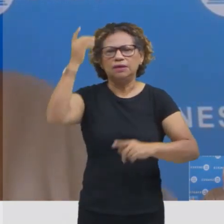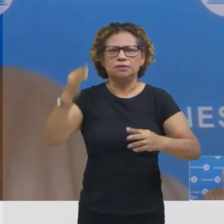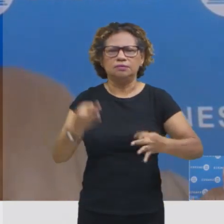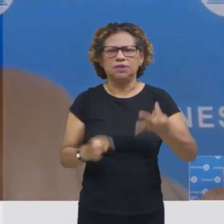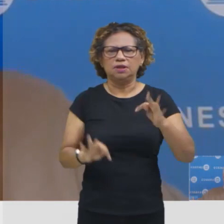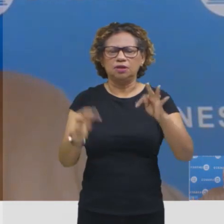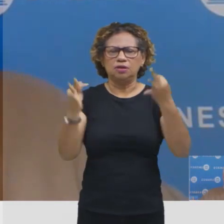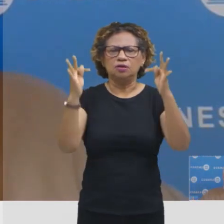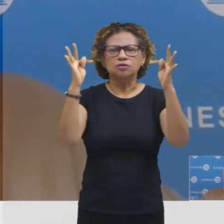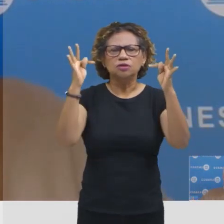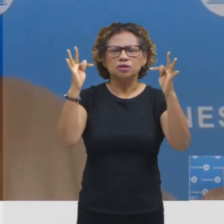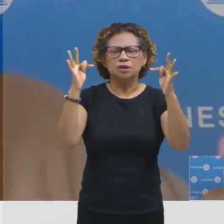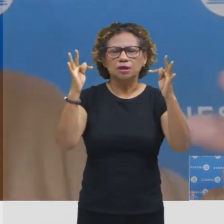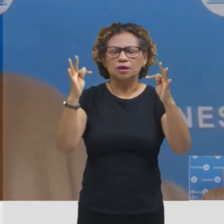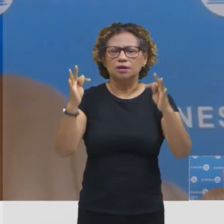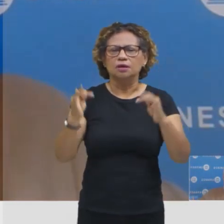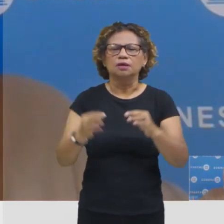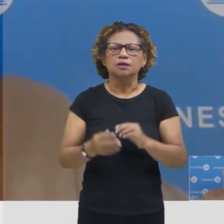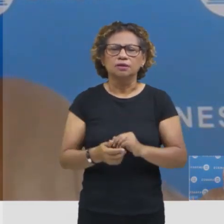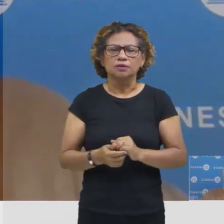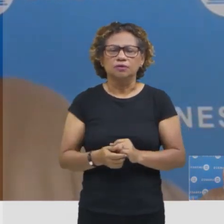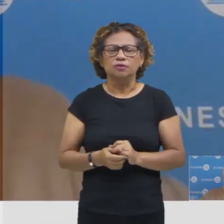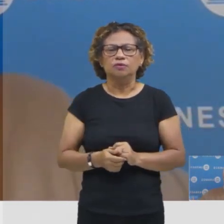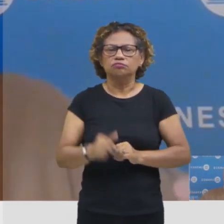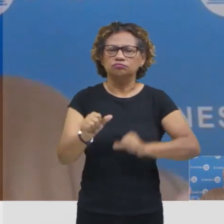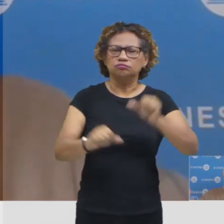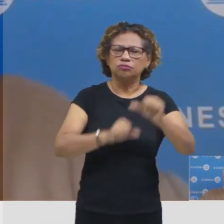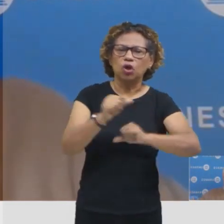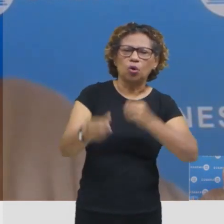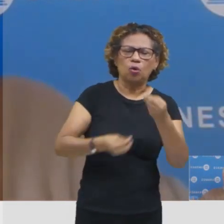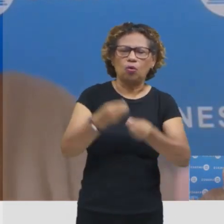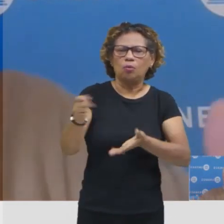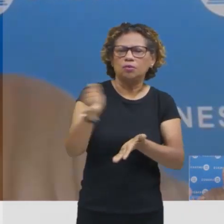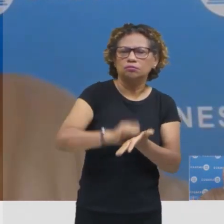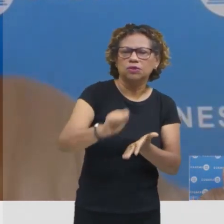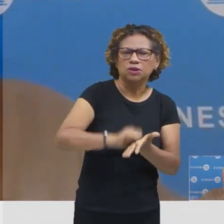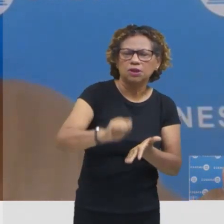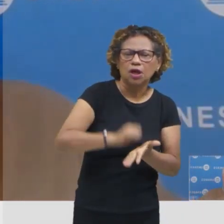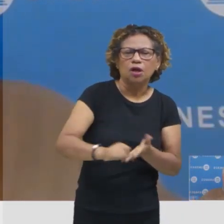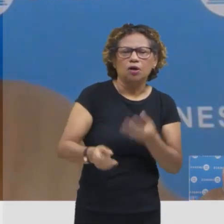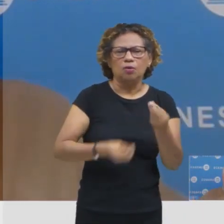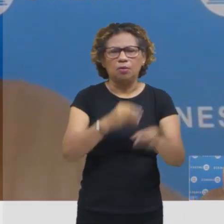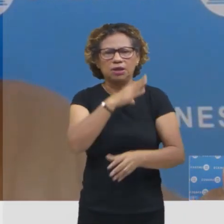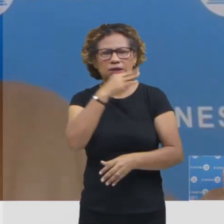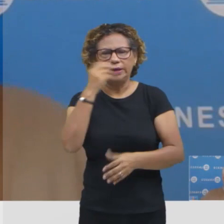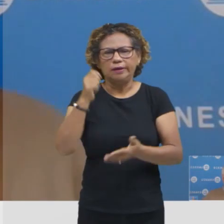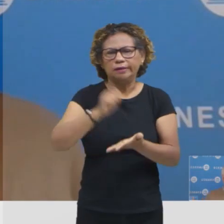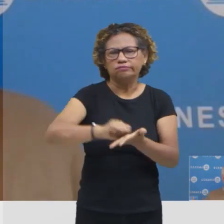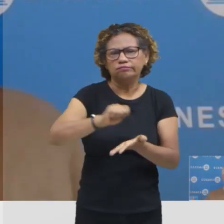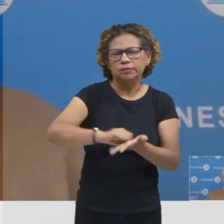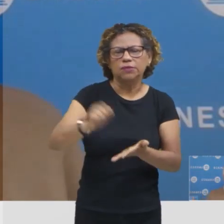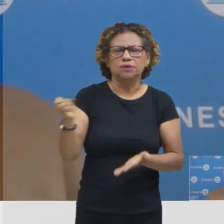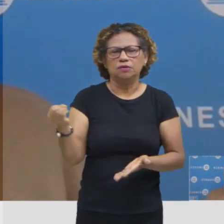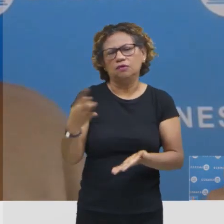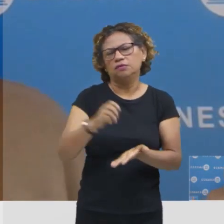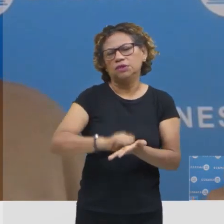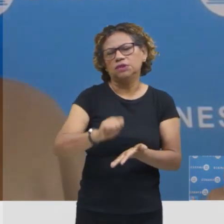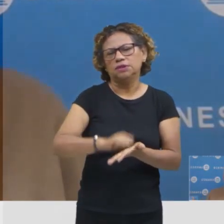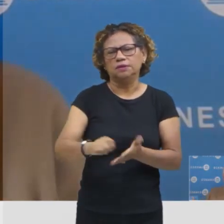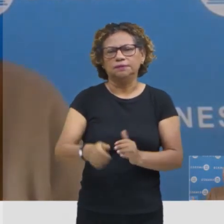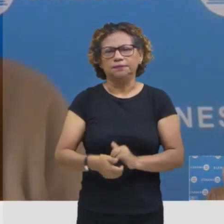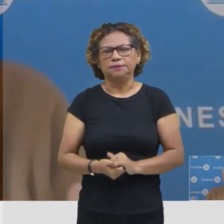Uma invenção tecnológica imensa. Mudou a maneira de escrever, mudou a maneira das crianças aprenderem a escrever, etc. Ora